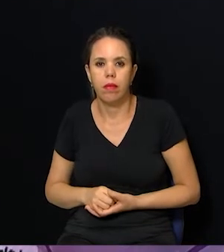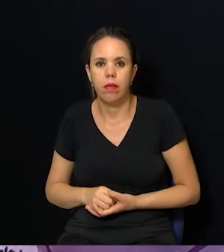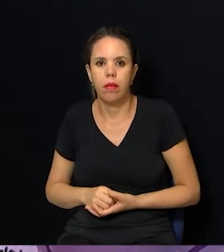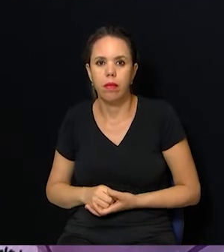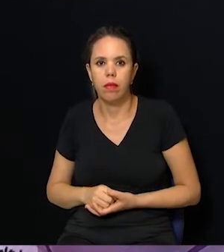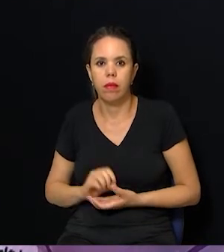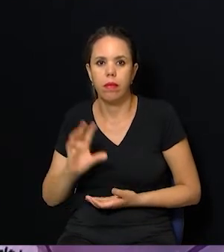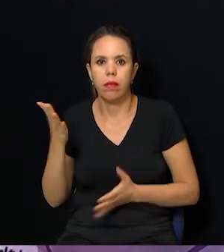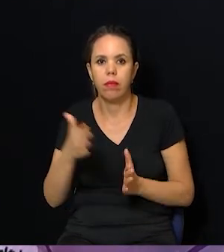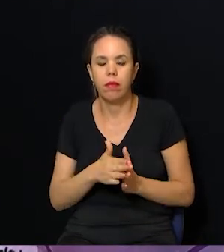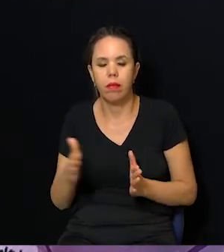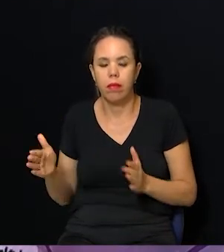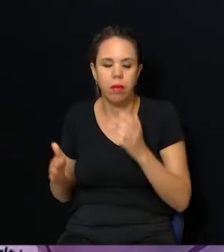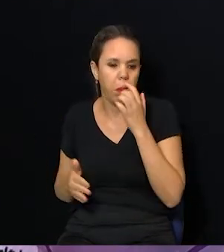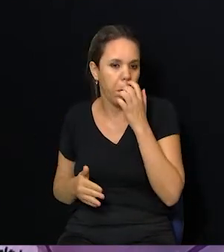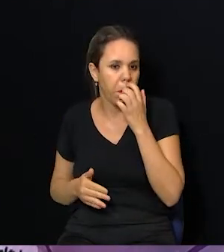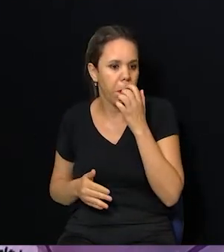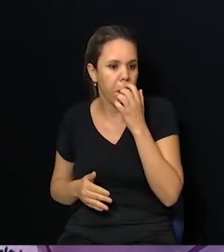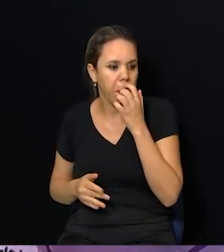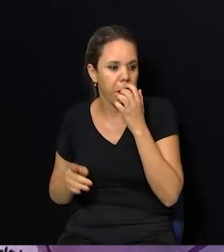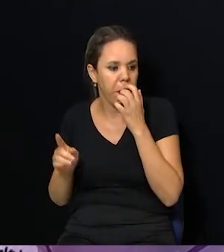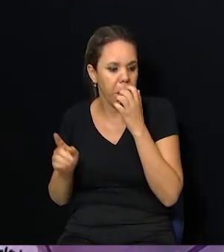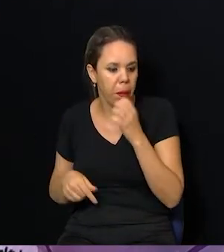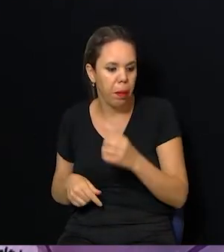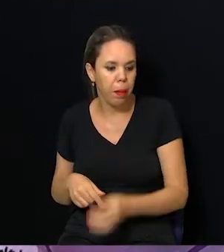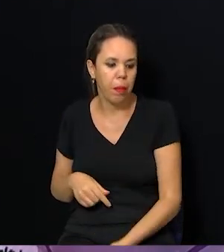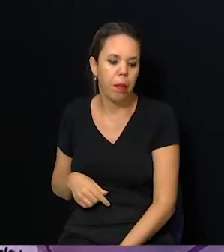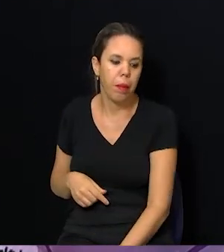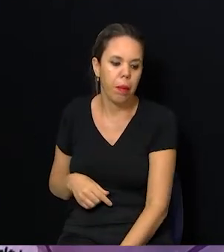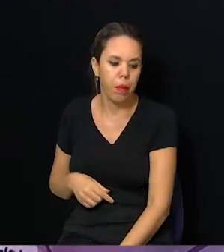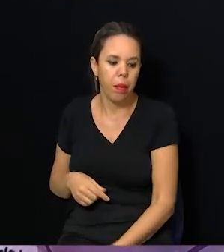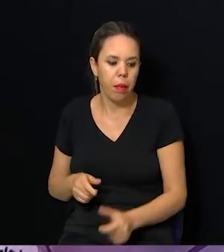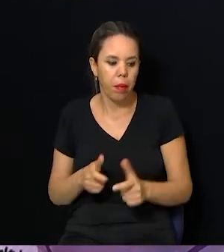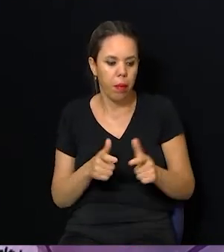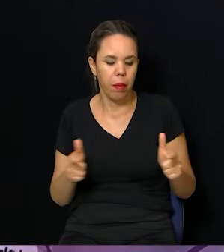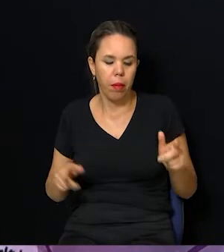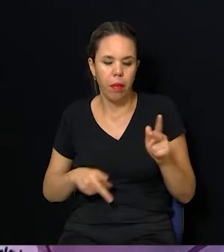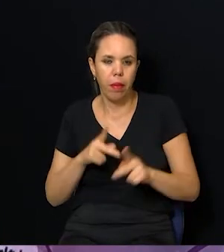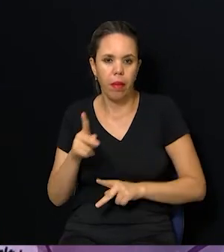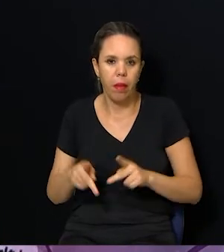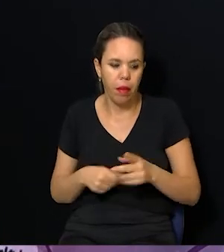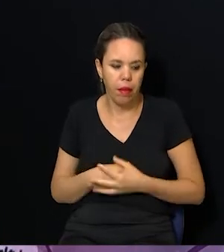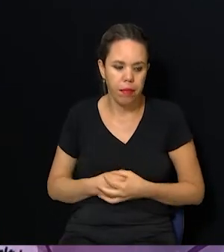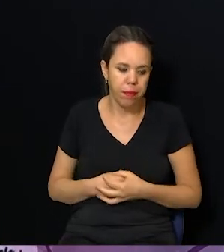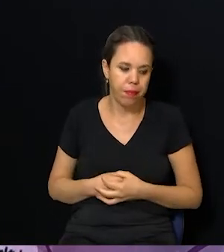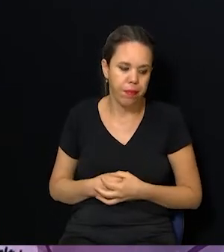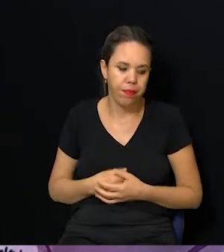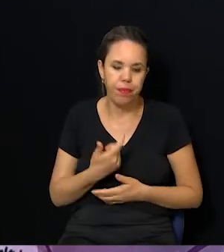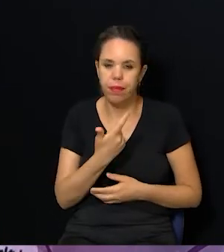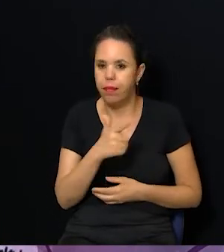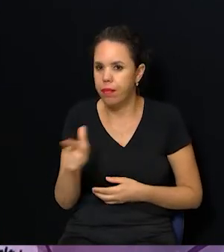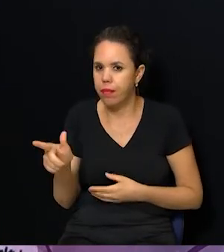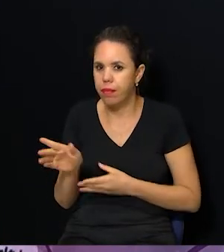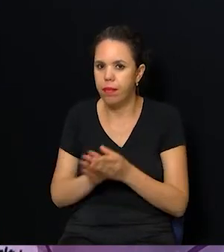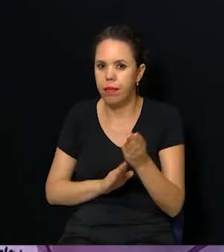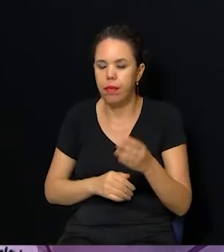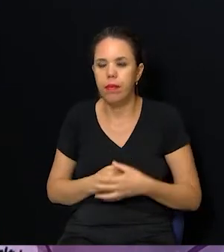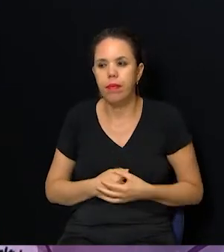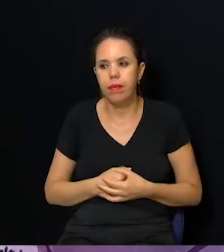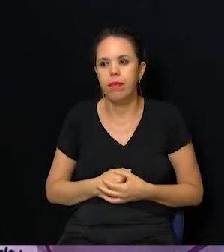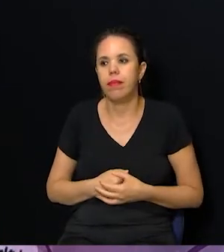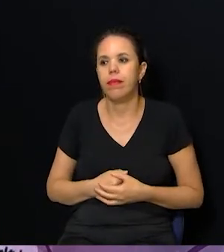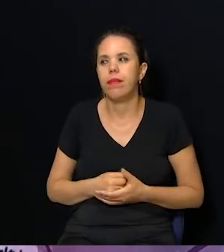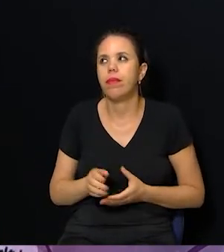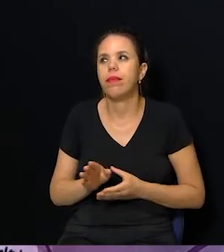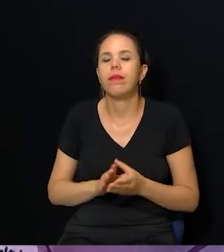veja, a ocorrência de retinoblastoma lá, ela é elevada porque as pessoas, vamos dizer, não têm a orientação,